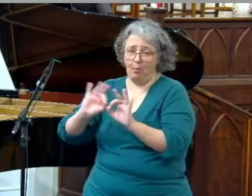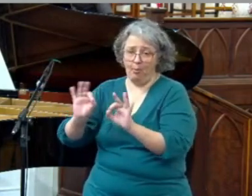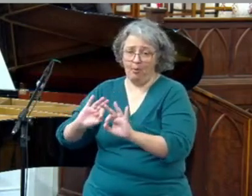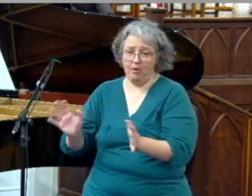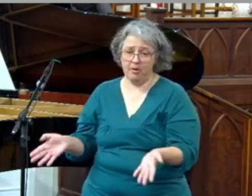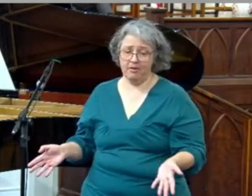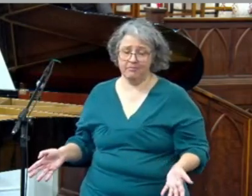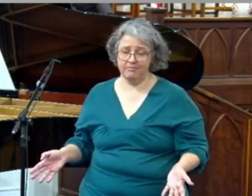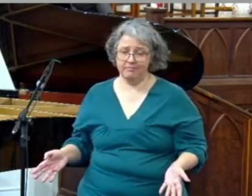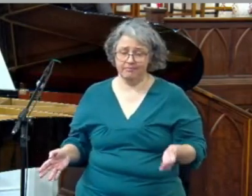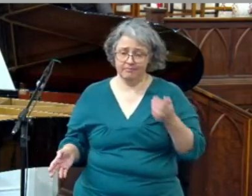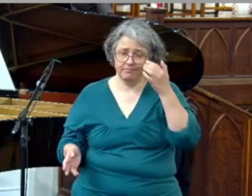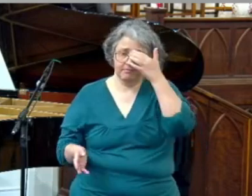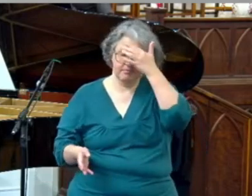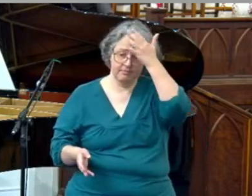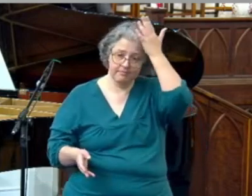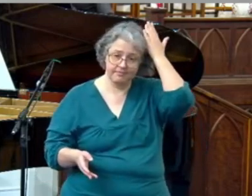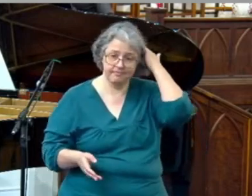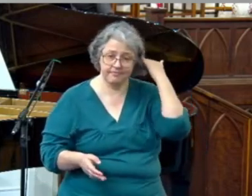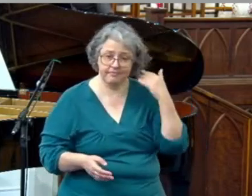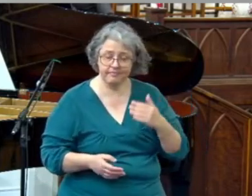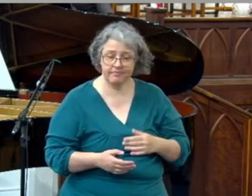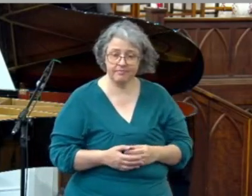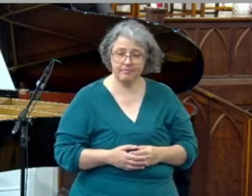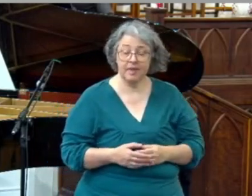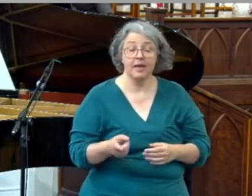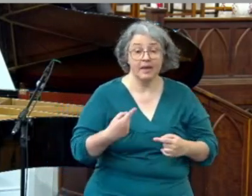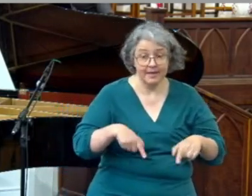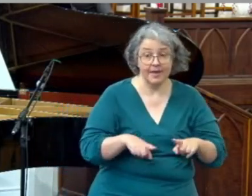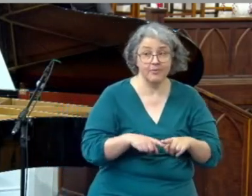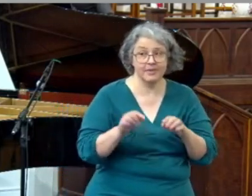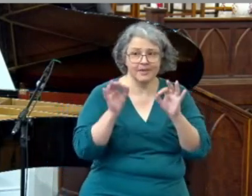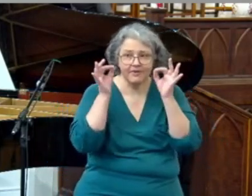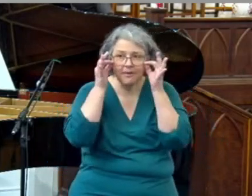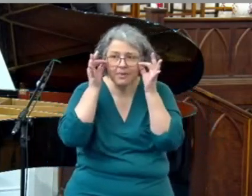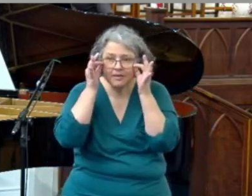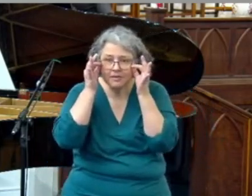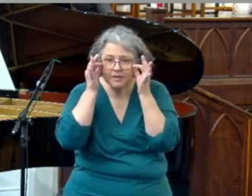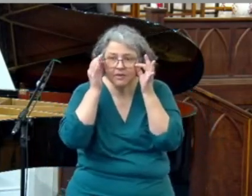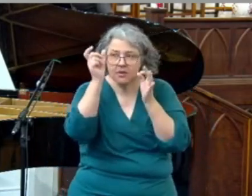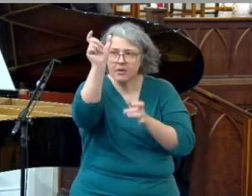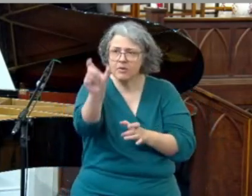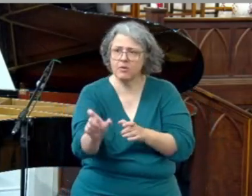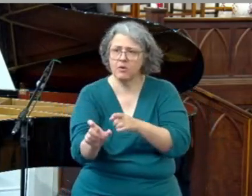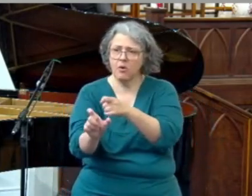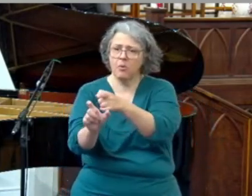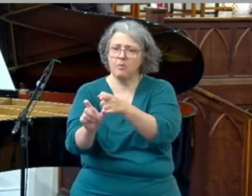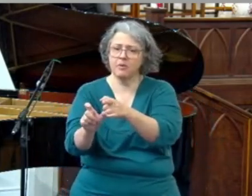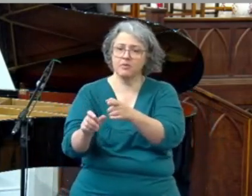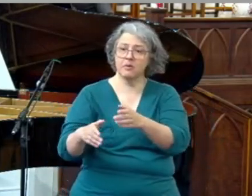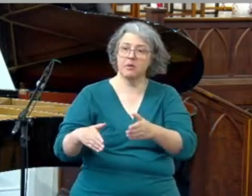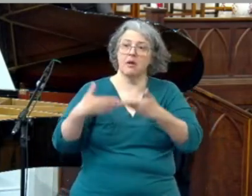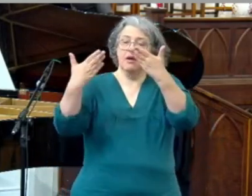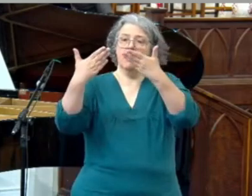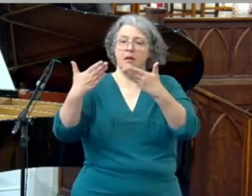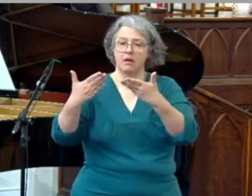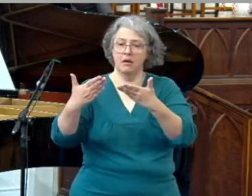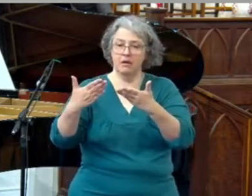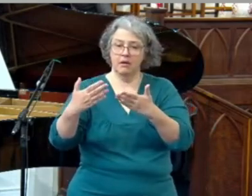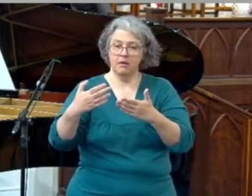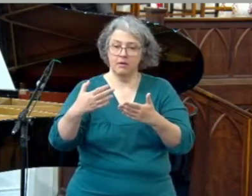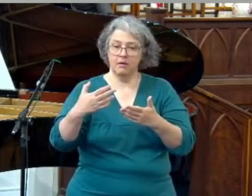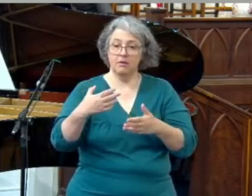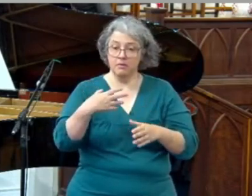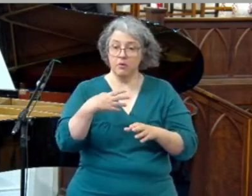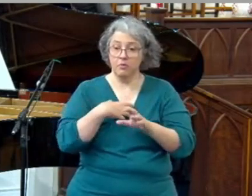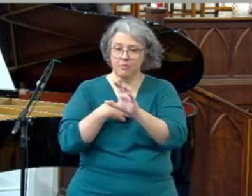pessoas. Se elas forem receptivas e começarem a se abrir ao Evangelho, nós estamos diante